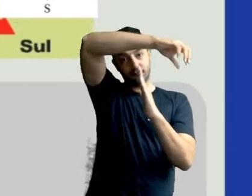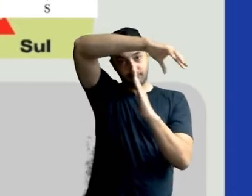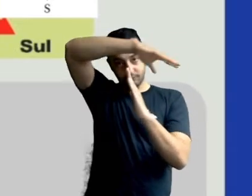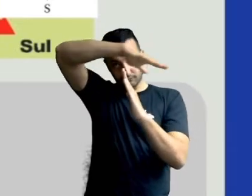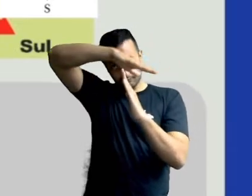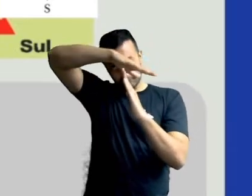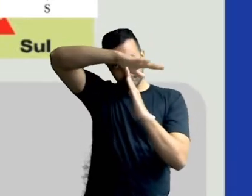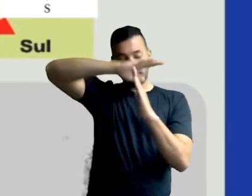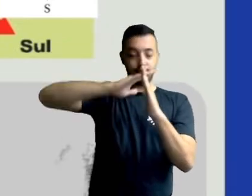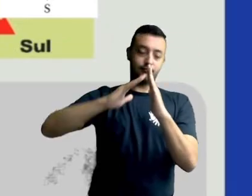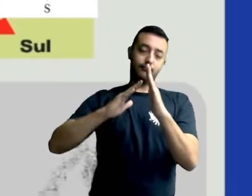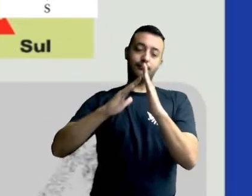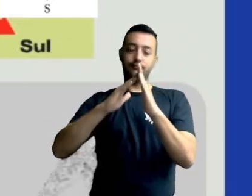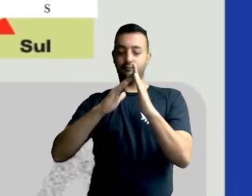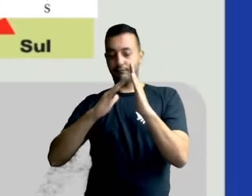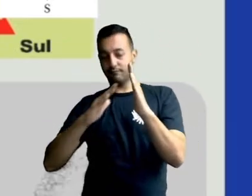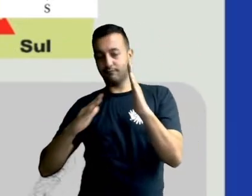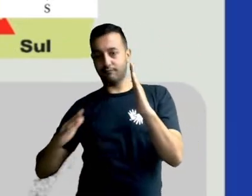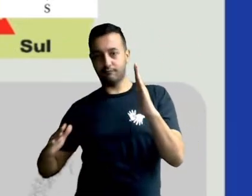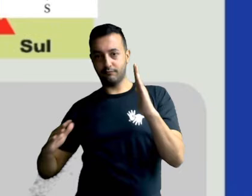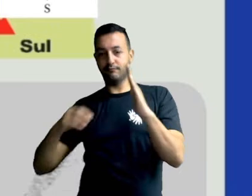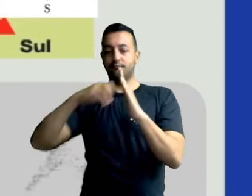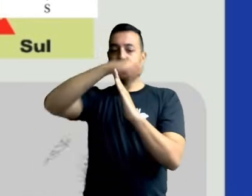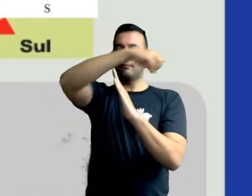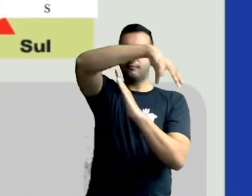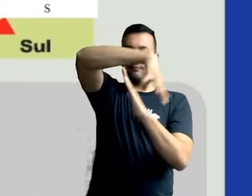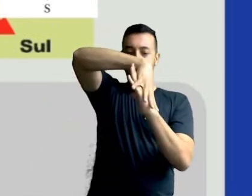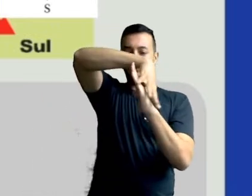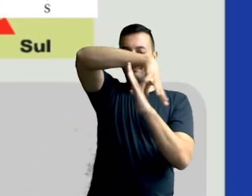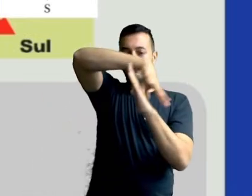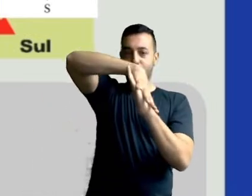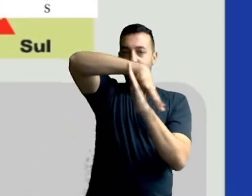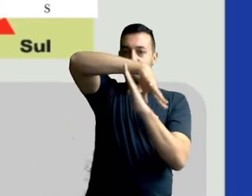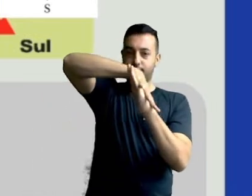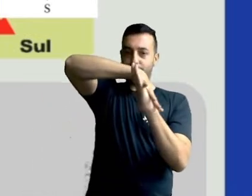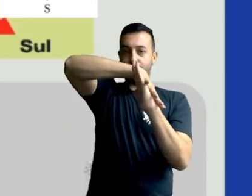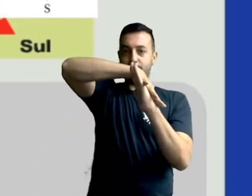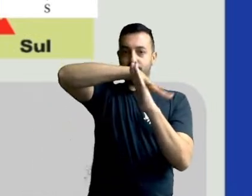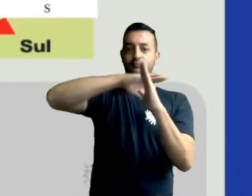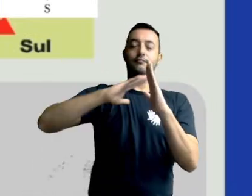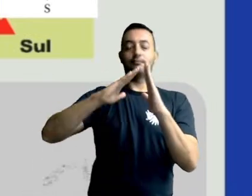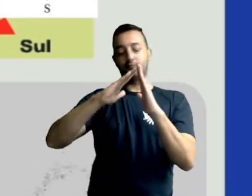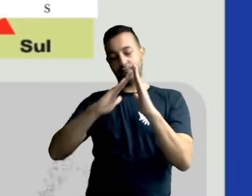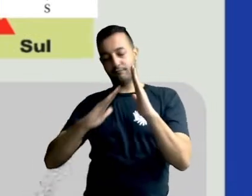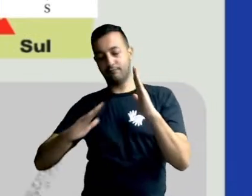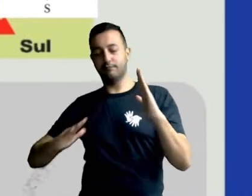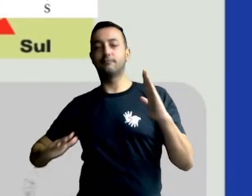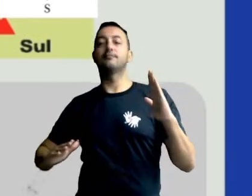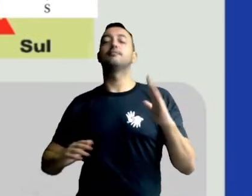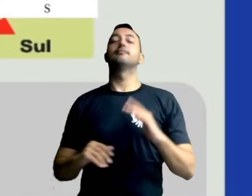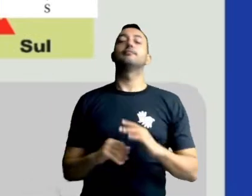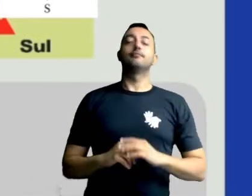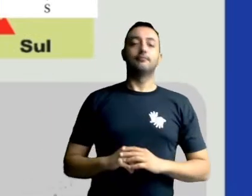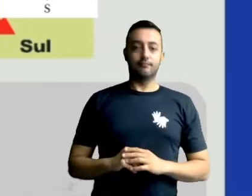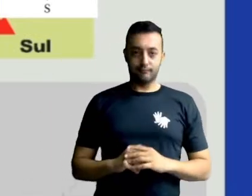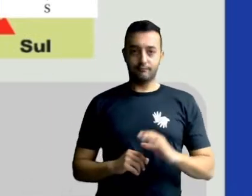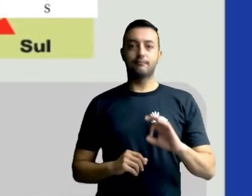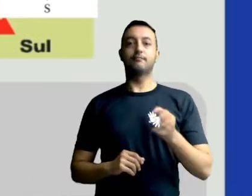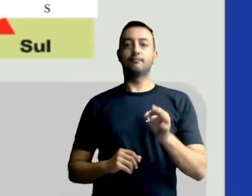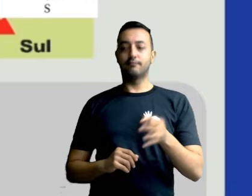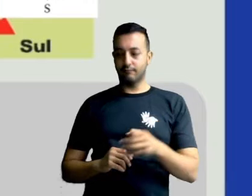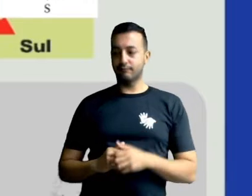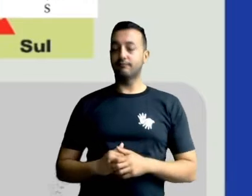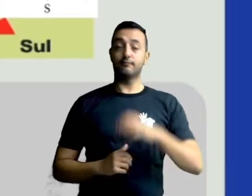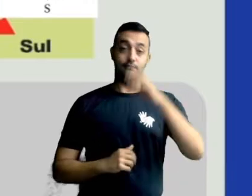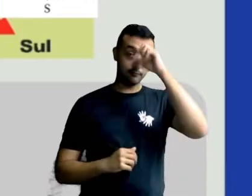cortando aí, impedindo que a luz passe para o outro lado, a gente tem a formação da sombra.